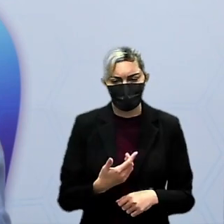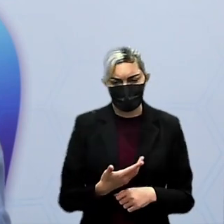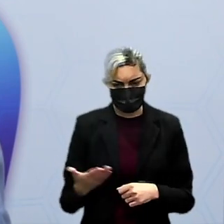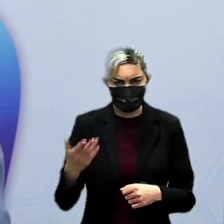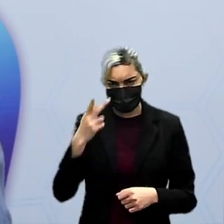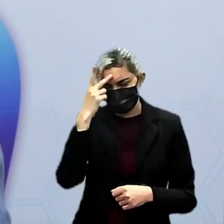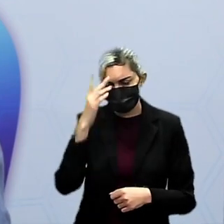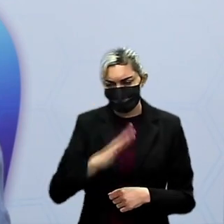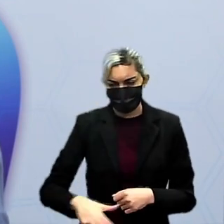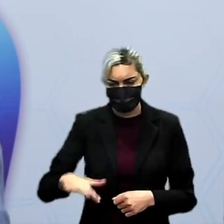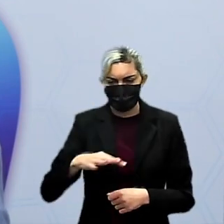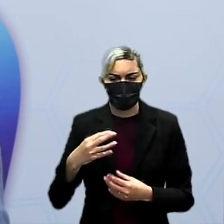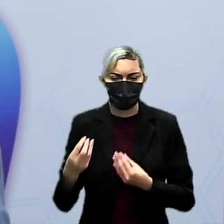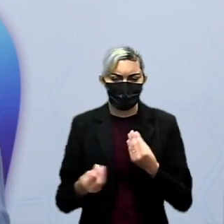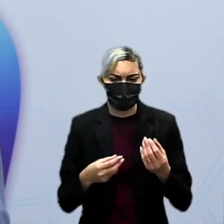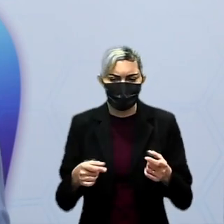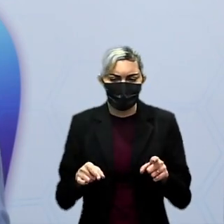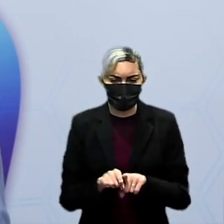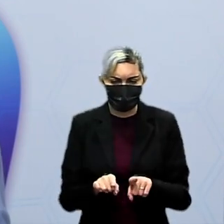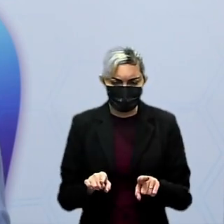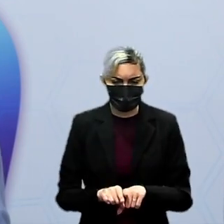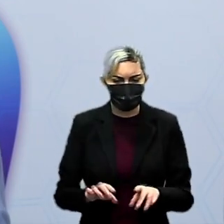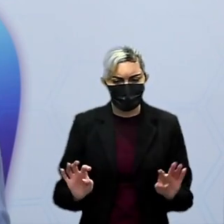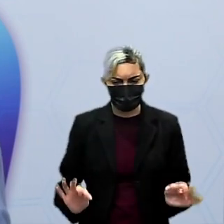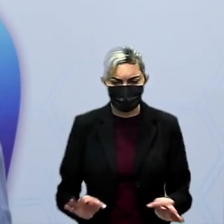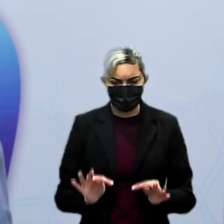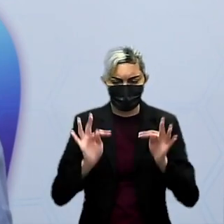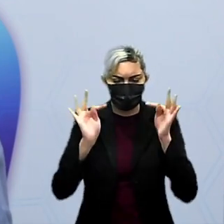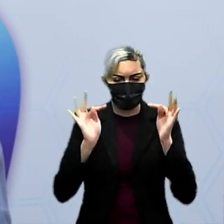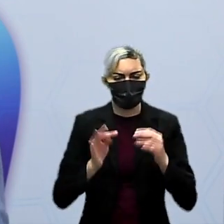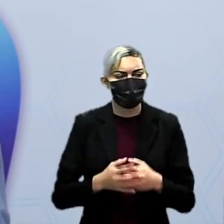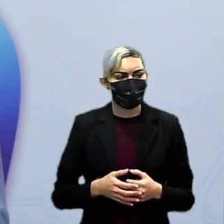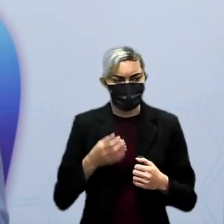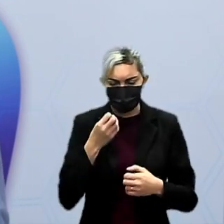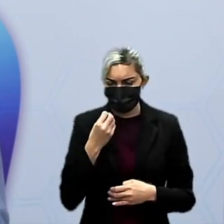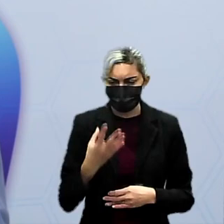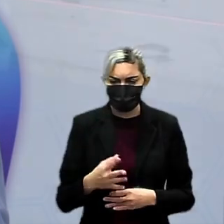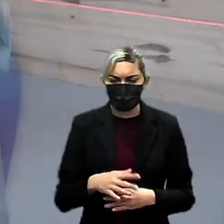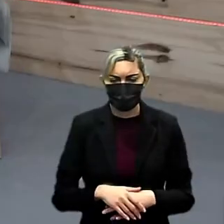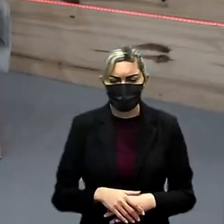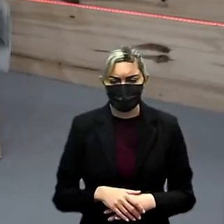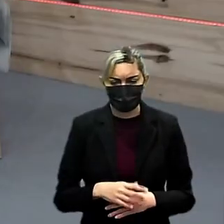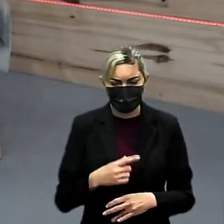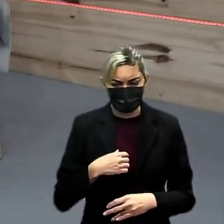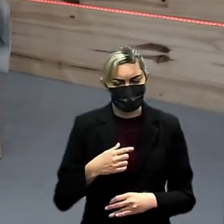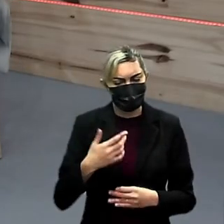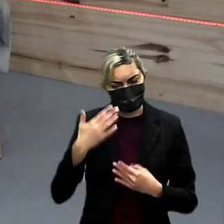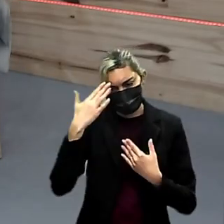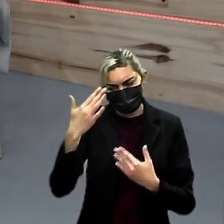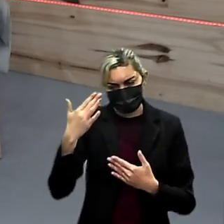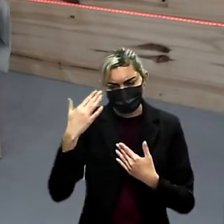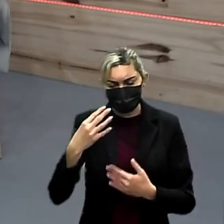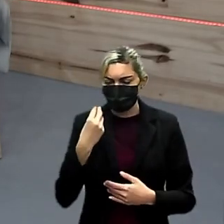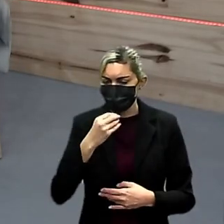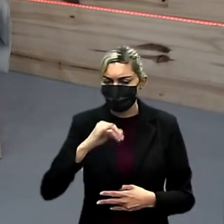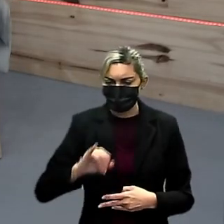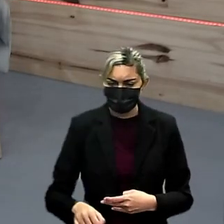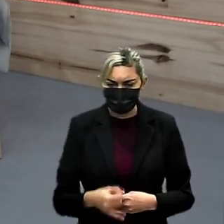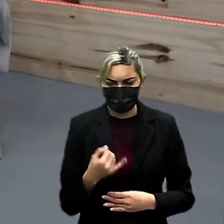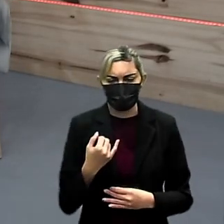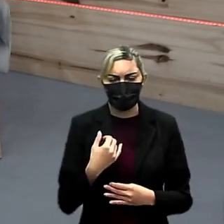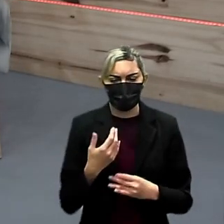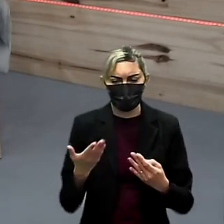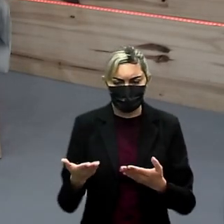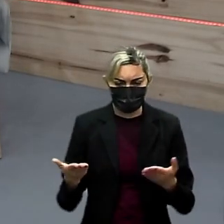tanto entre as pessoas como também com a tecnologia. Bom, Eu só tenho a agradecer a oportunidade de